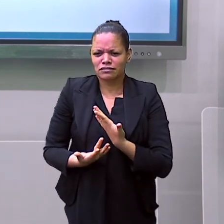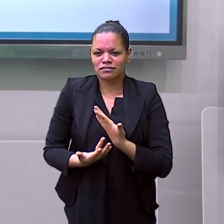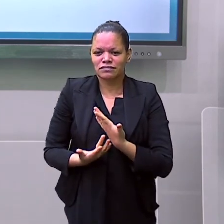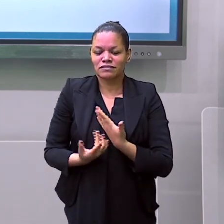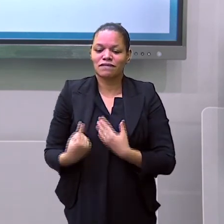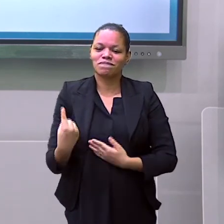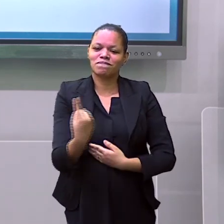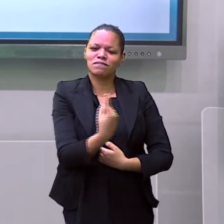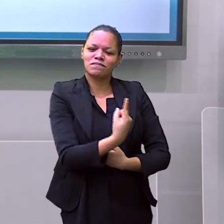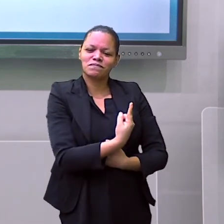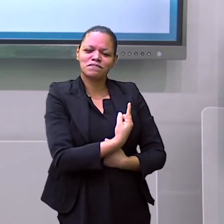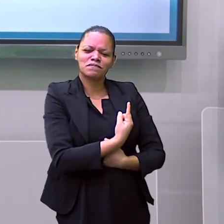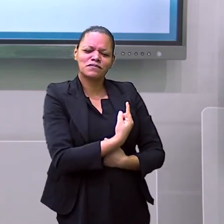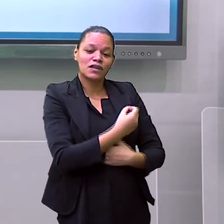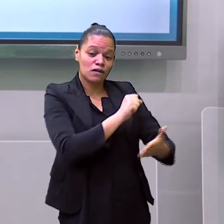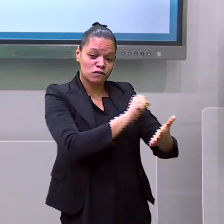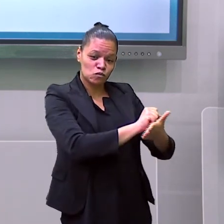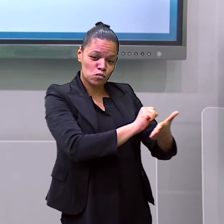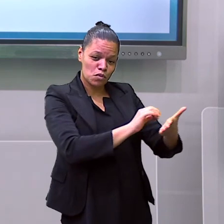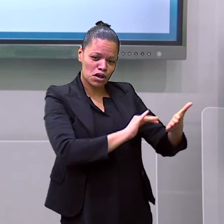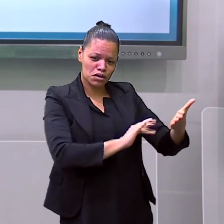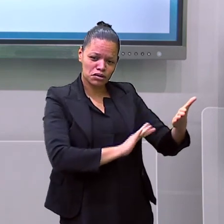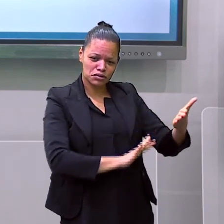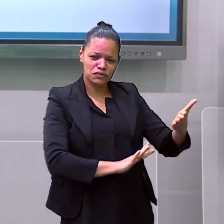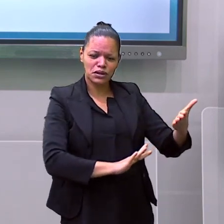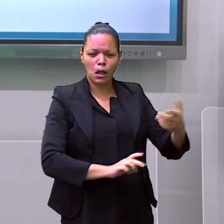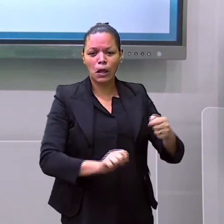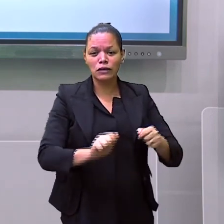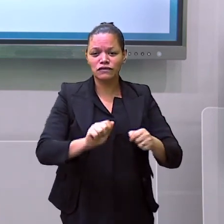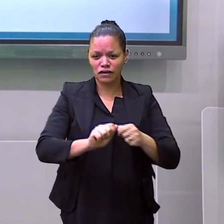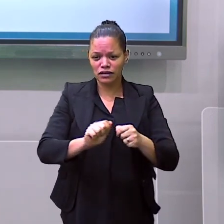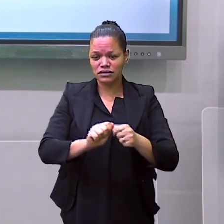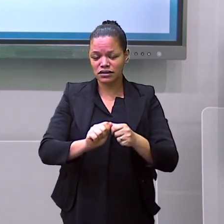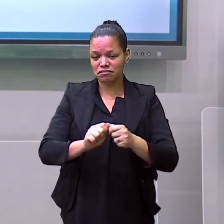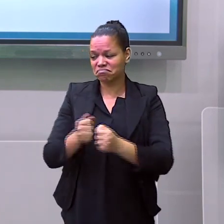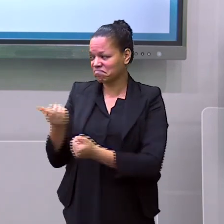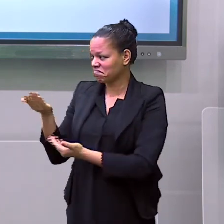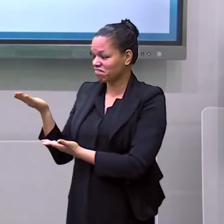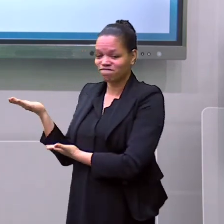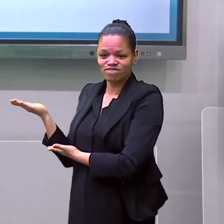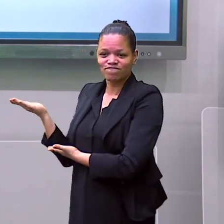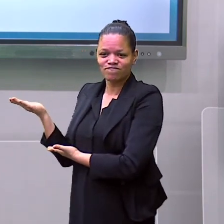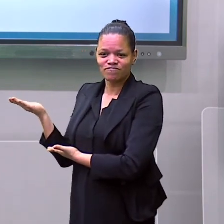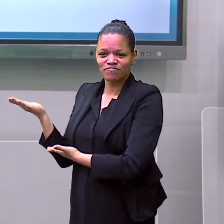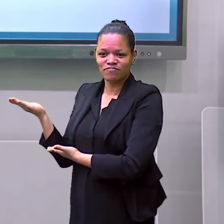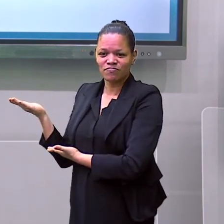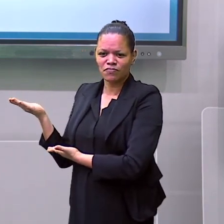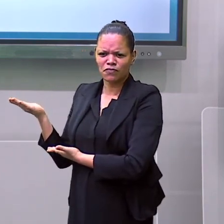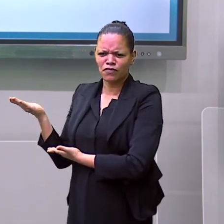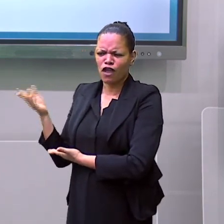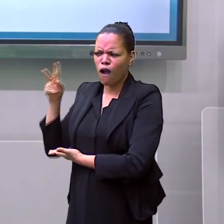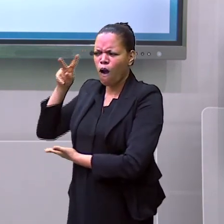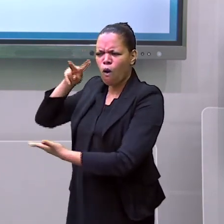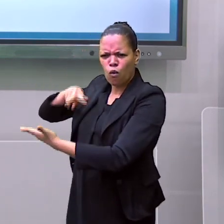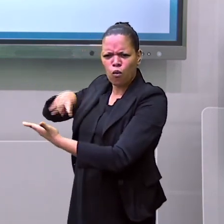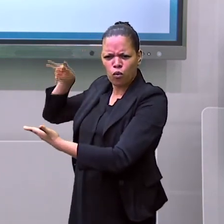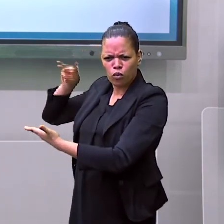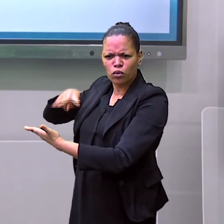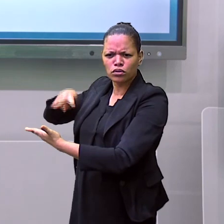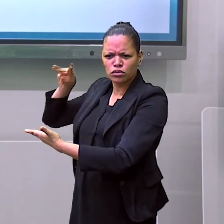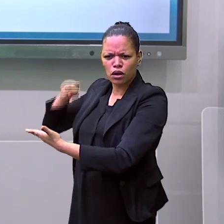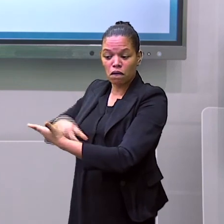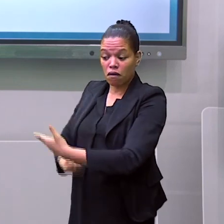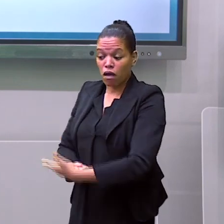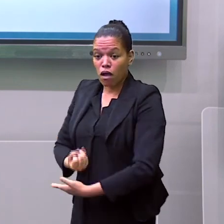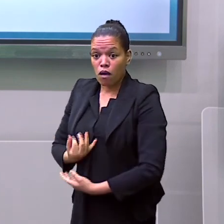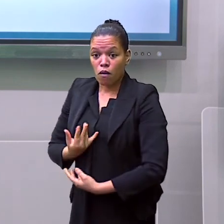analisando o poema. De acordo com o poema acima da Vera Lúcia, que eu recitei aqui para vocês, qual